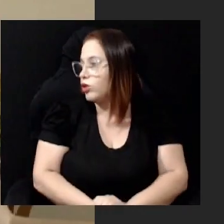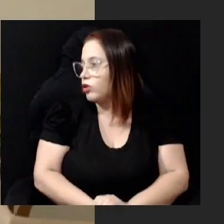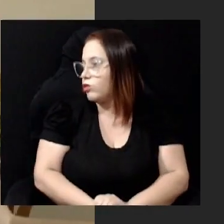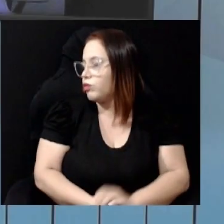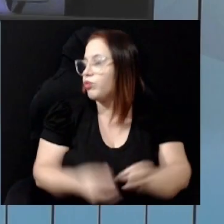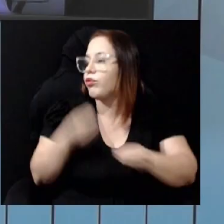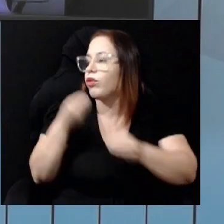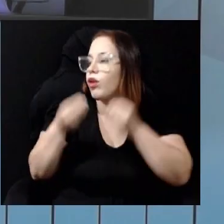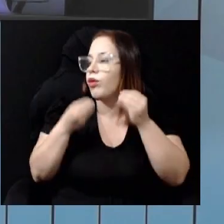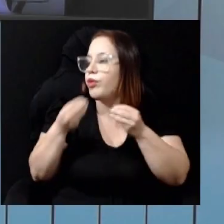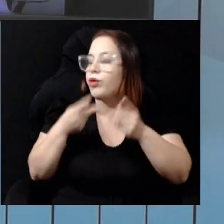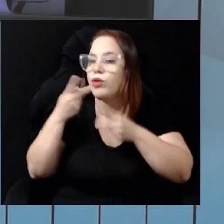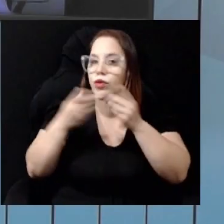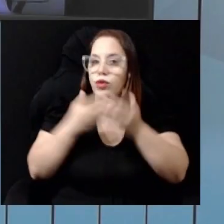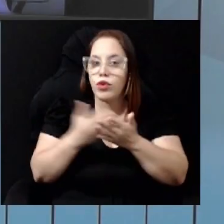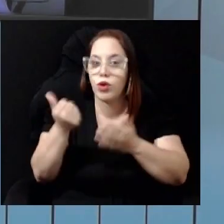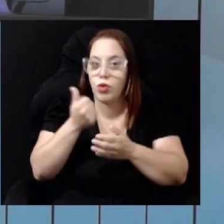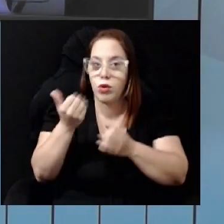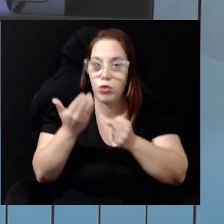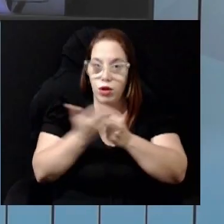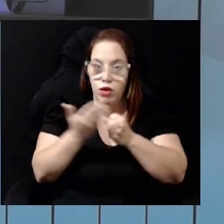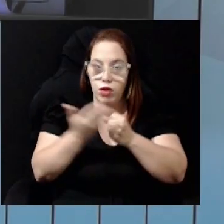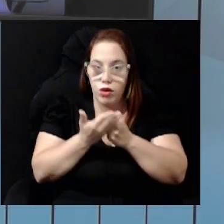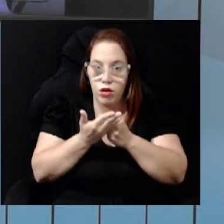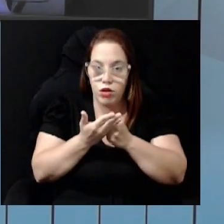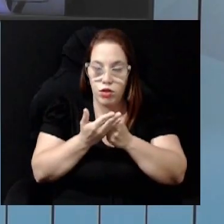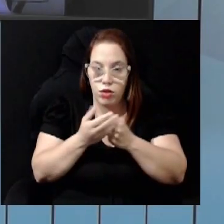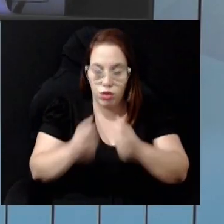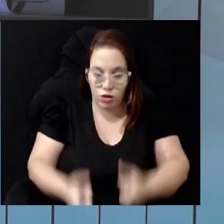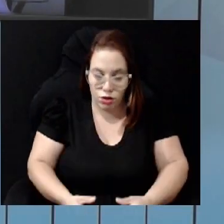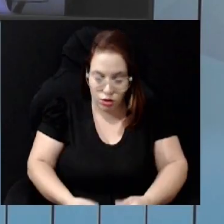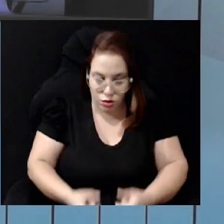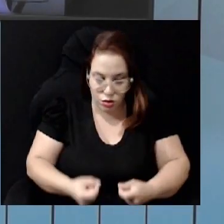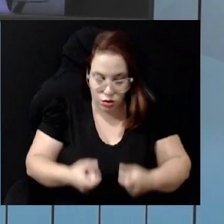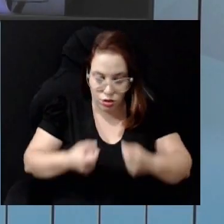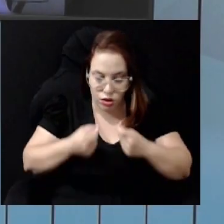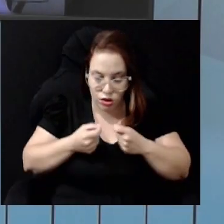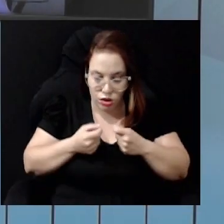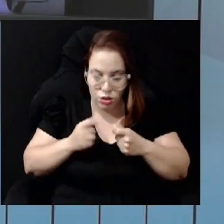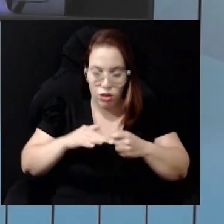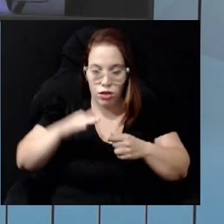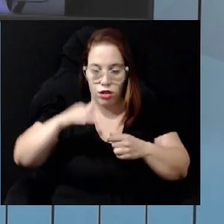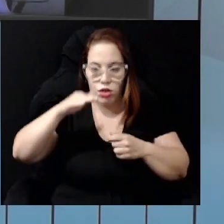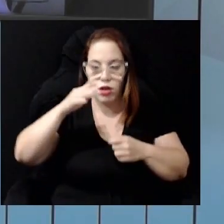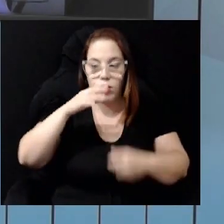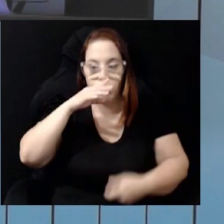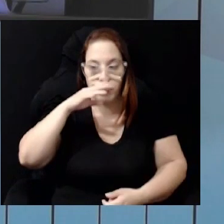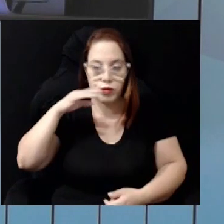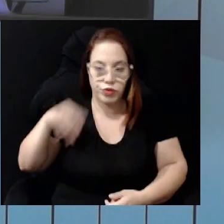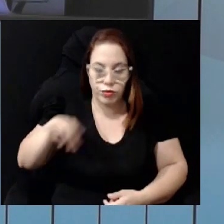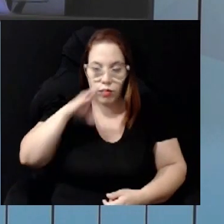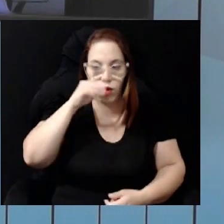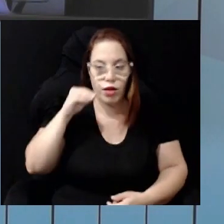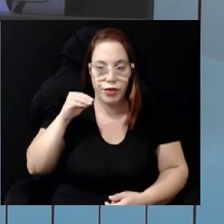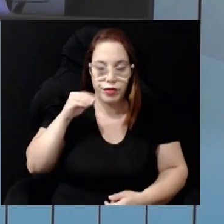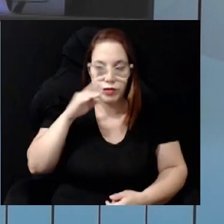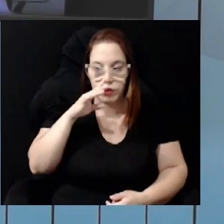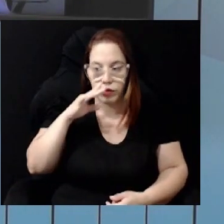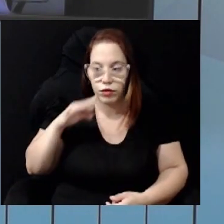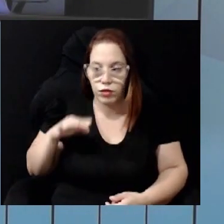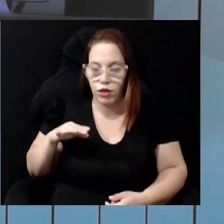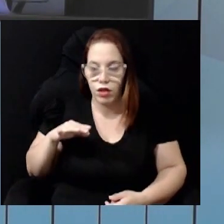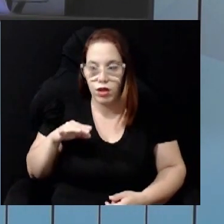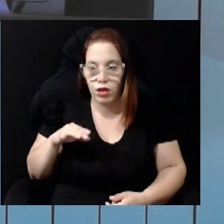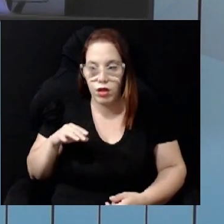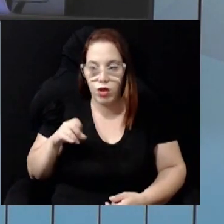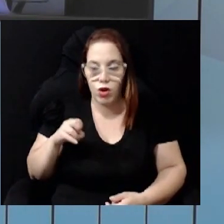Como a gente comentou no primeiro bloco, né, sobre o câncer que acomete mais as crianças, o câncer ósseo, né? Eu gostaria